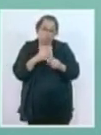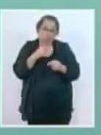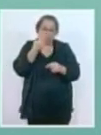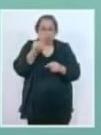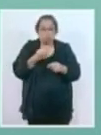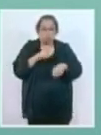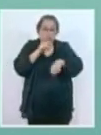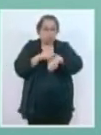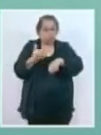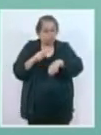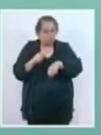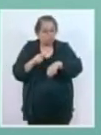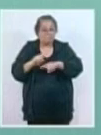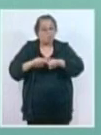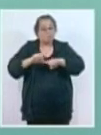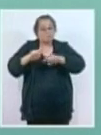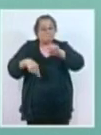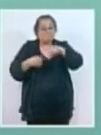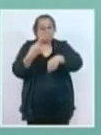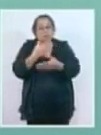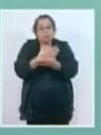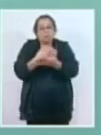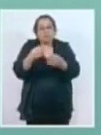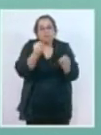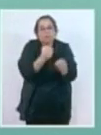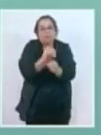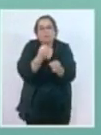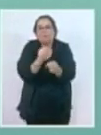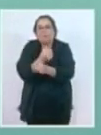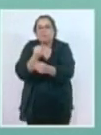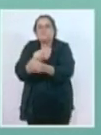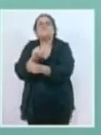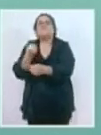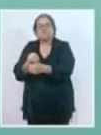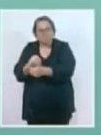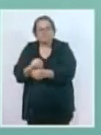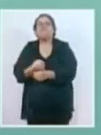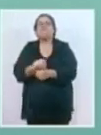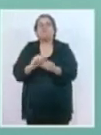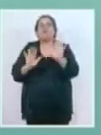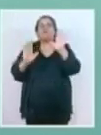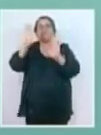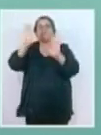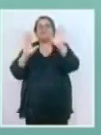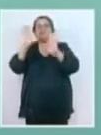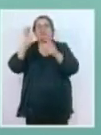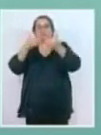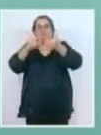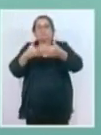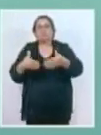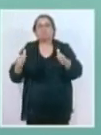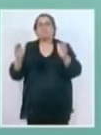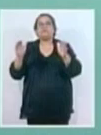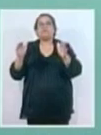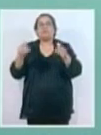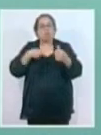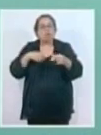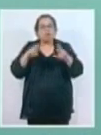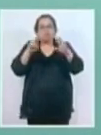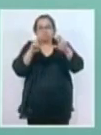E logo depois já começaram-se essas obras, foram abertas as licitações, e acompanhei